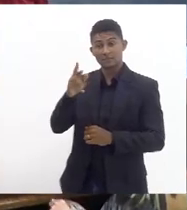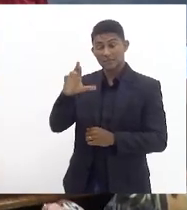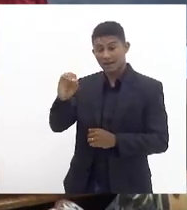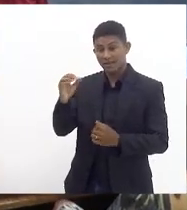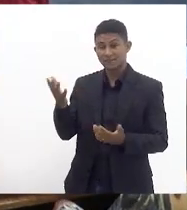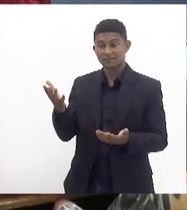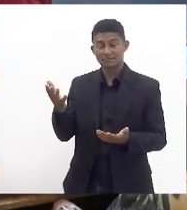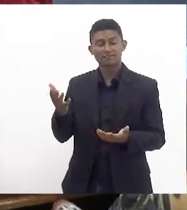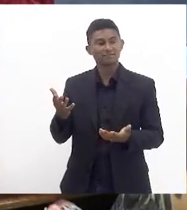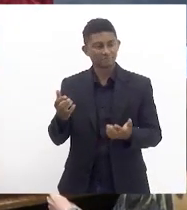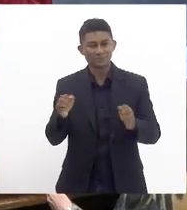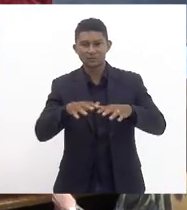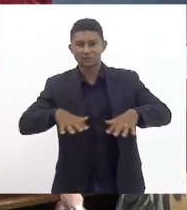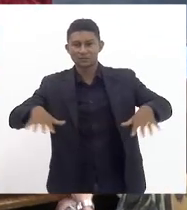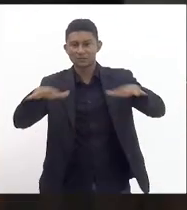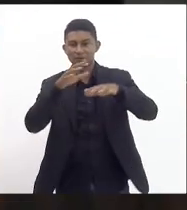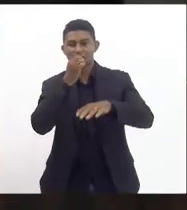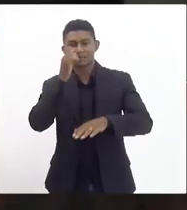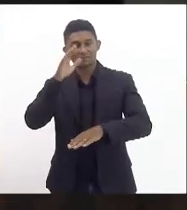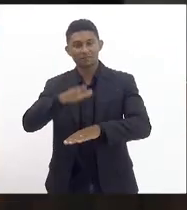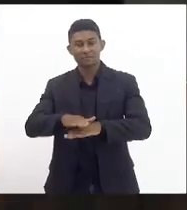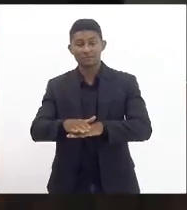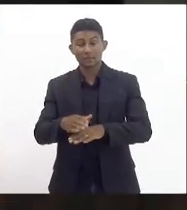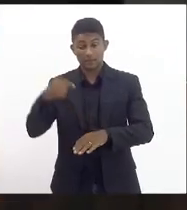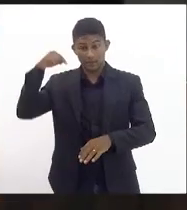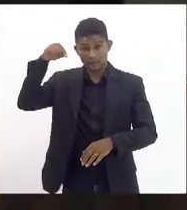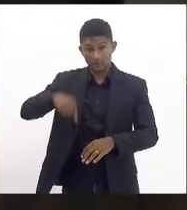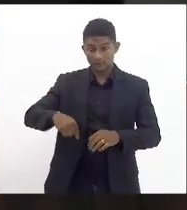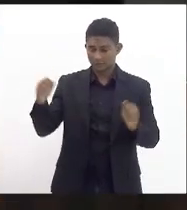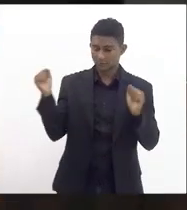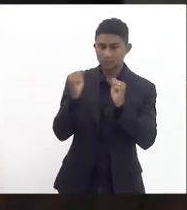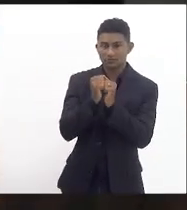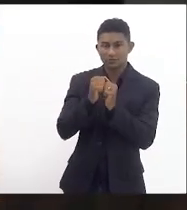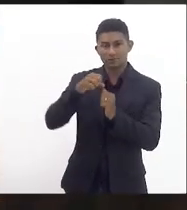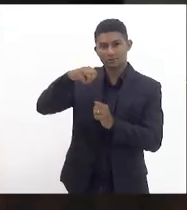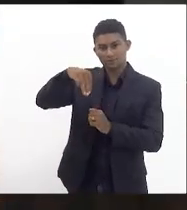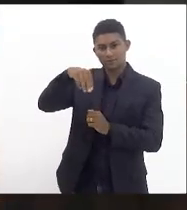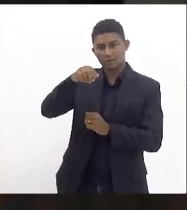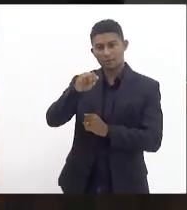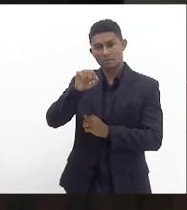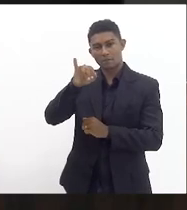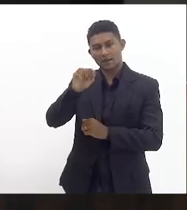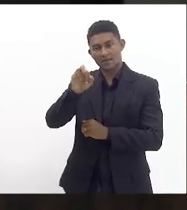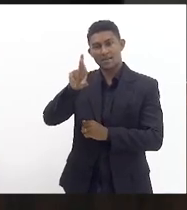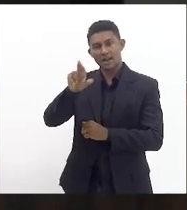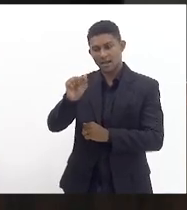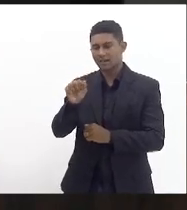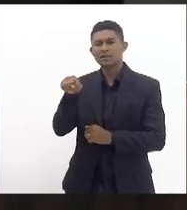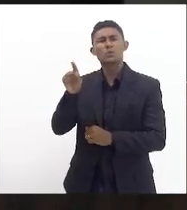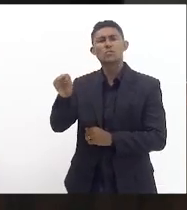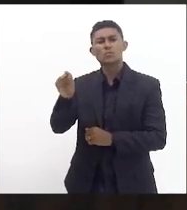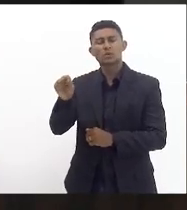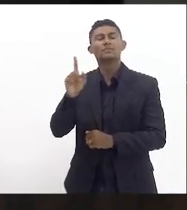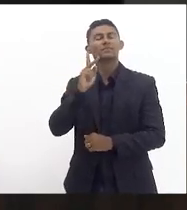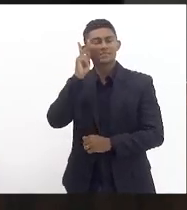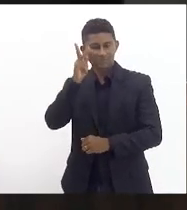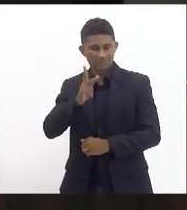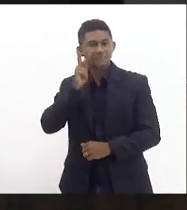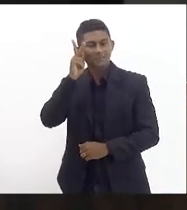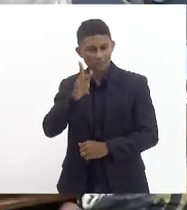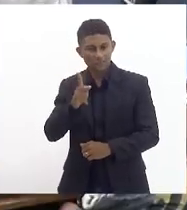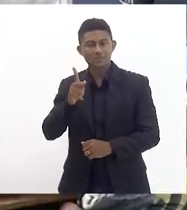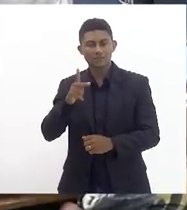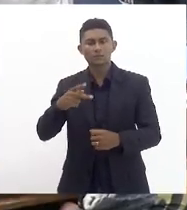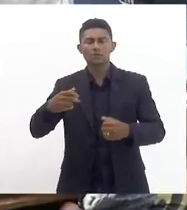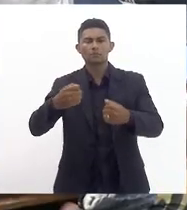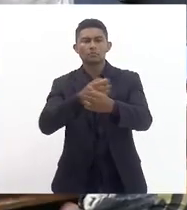Salema. Está conosco aqui Maiara, deputado Luiz, deputado Flávio. Maiara é vereadora do município